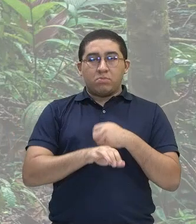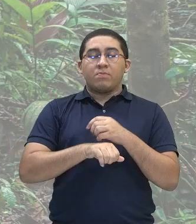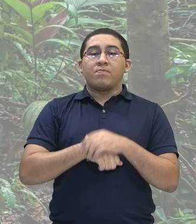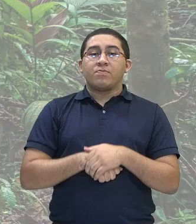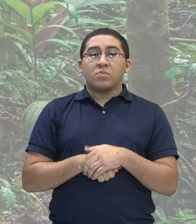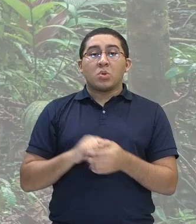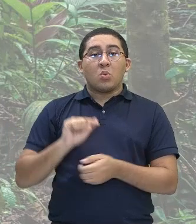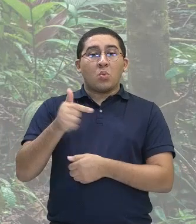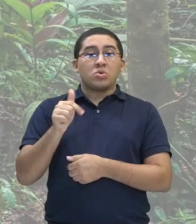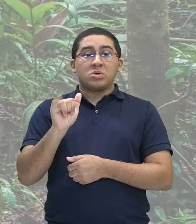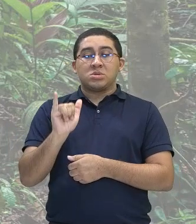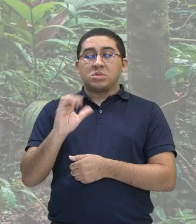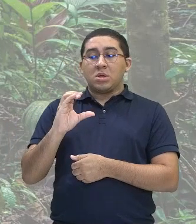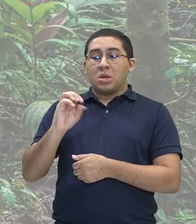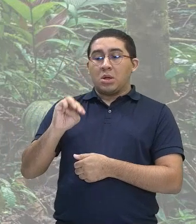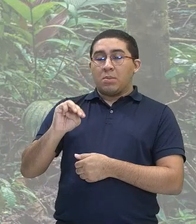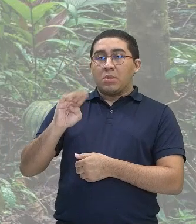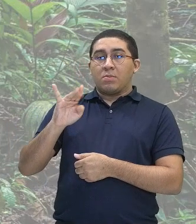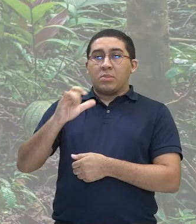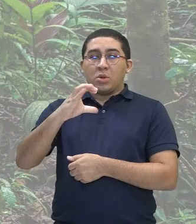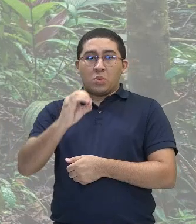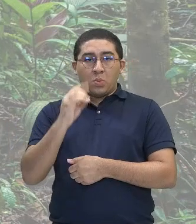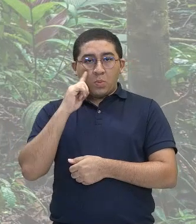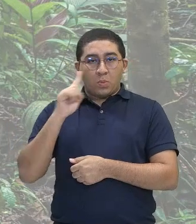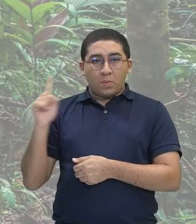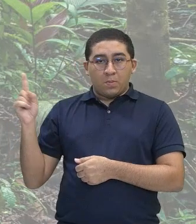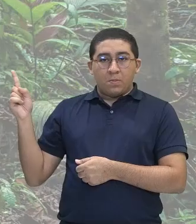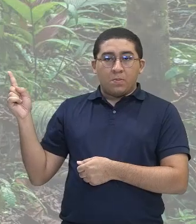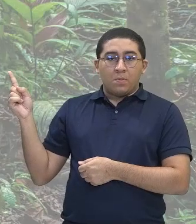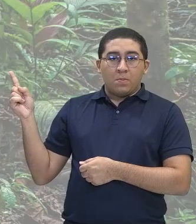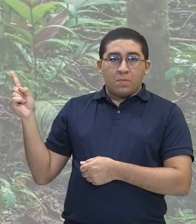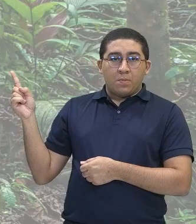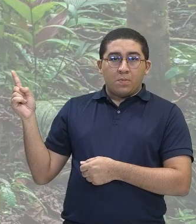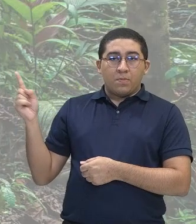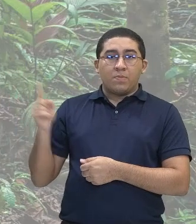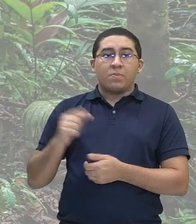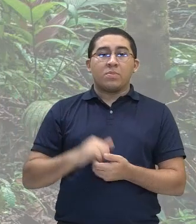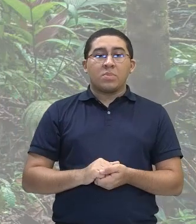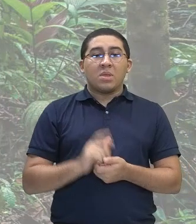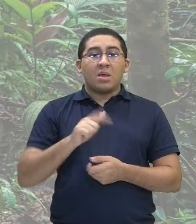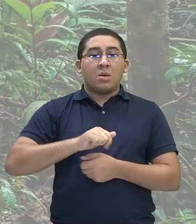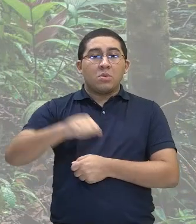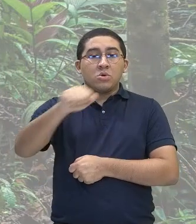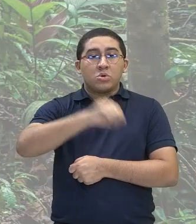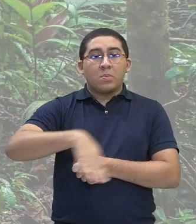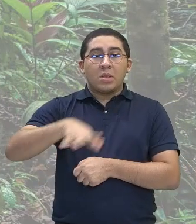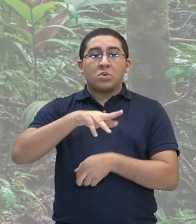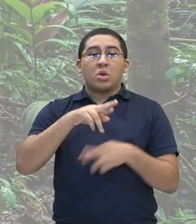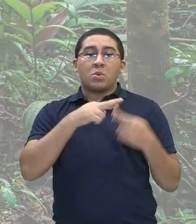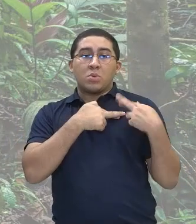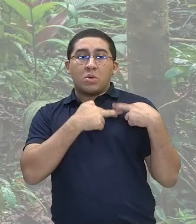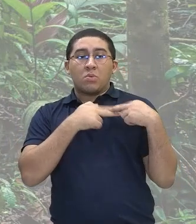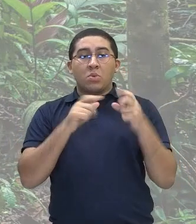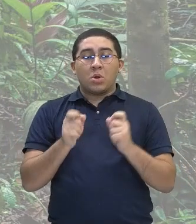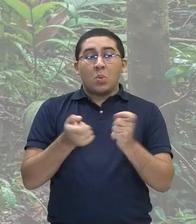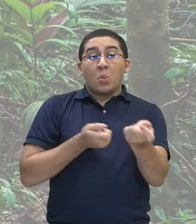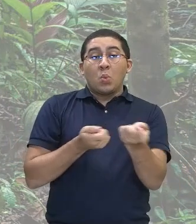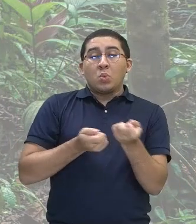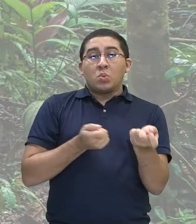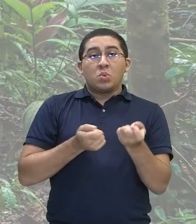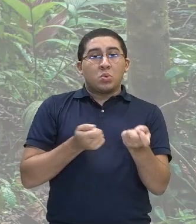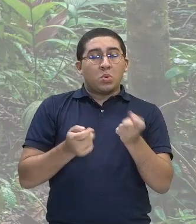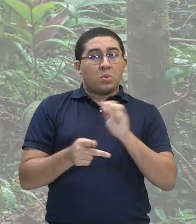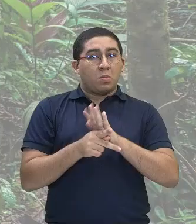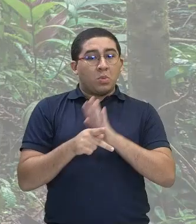Chico Mendes de Conservação da Biodiversidade, é um órgão, gente, responsável pela gestão das unidades